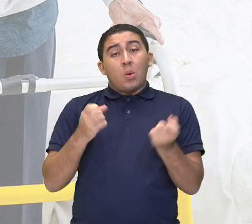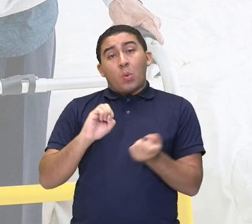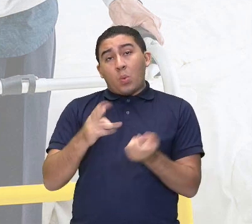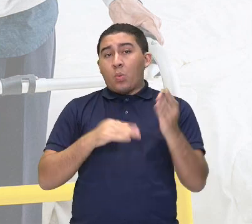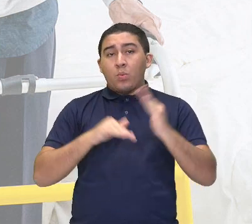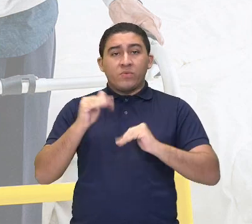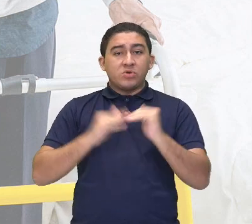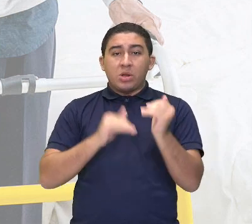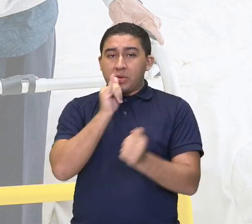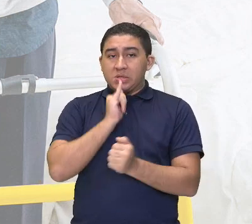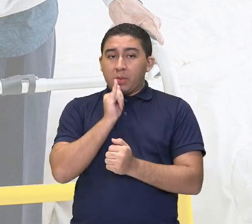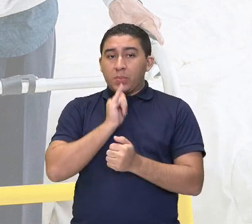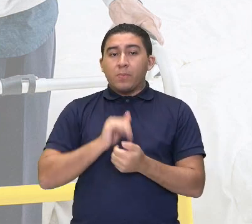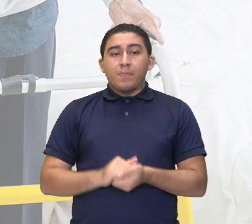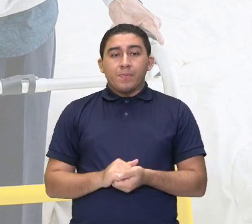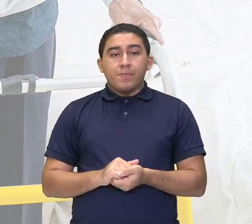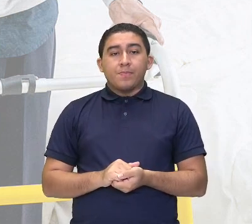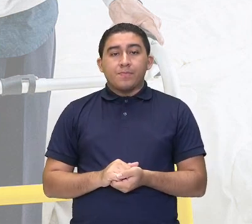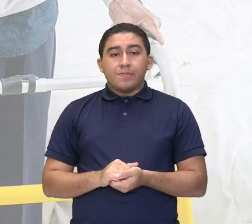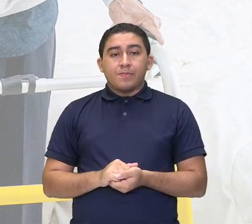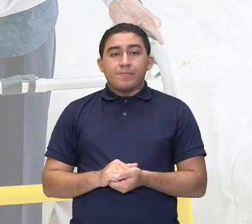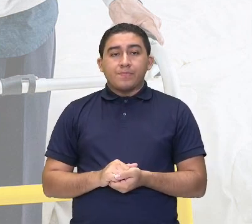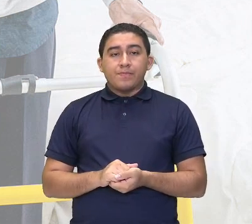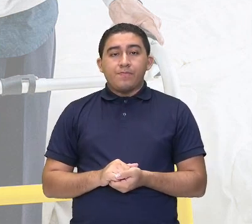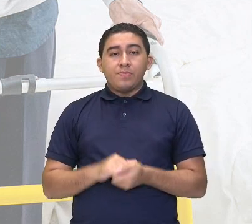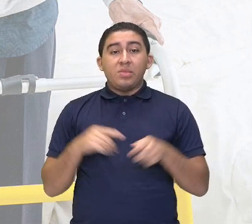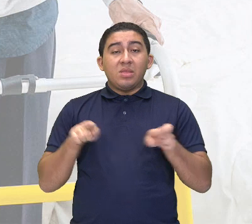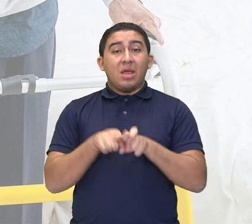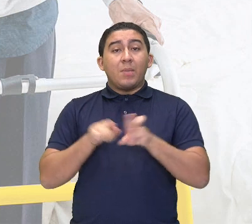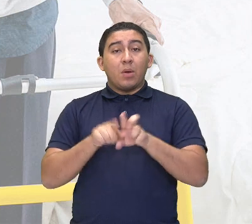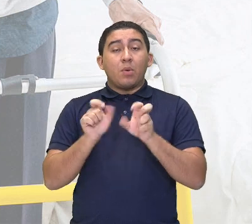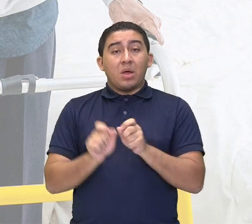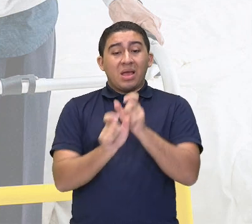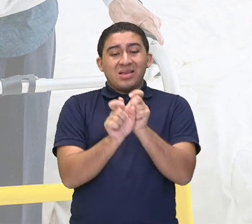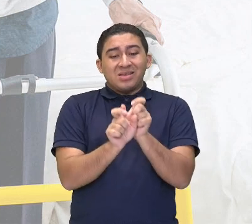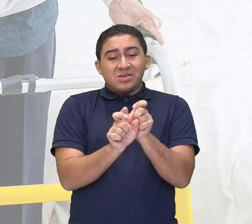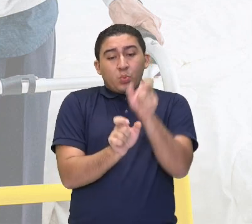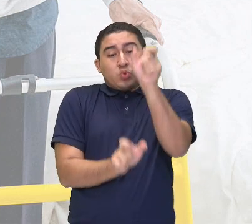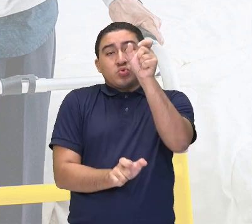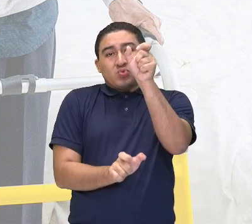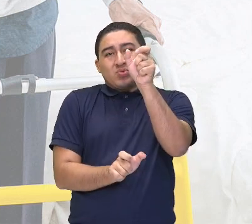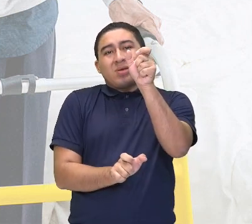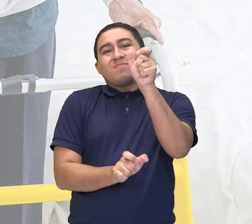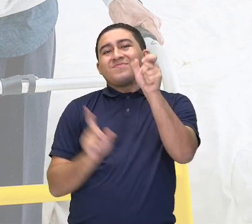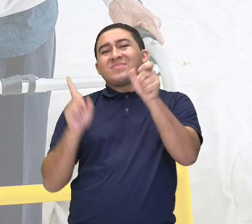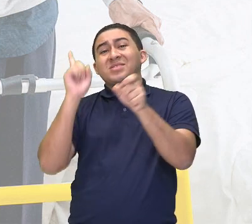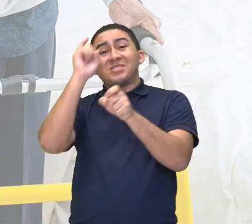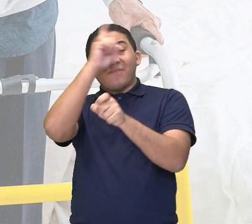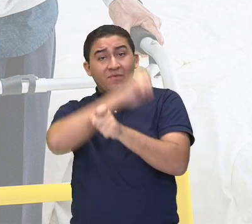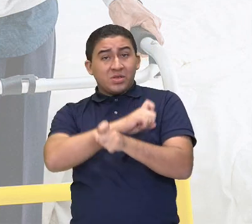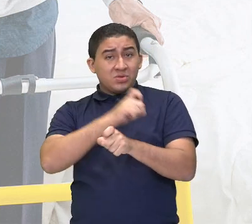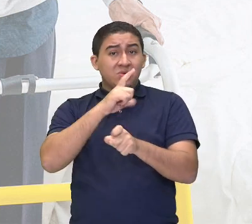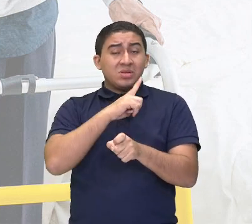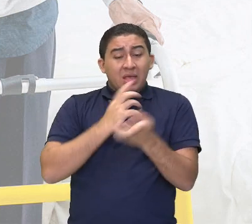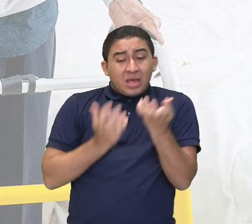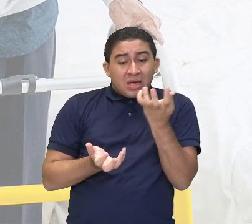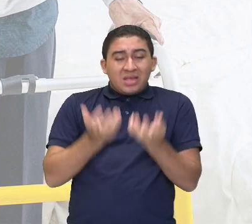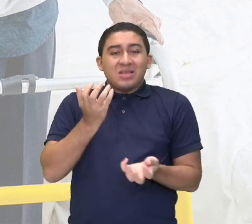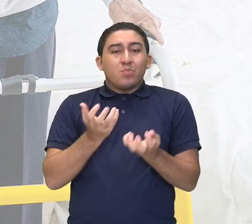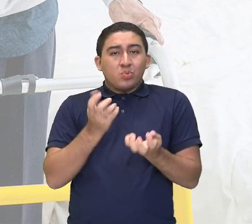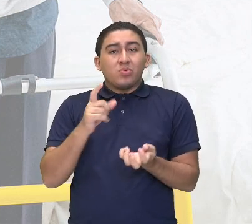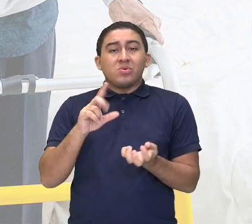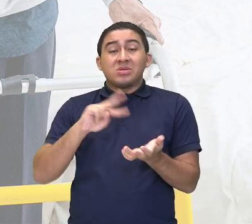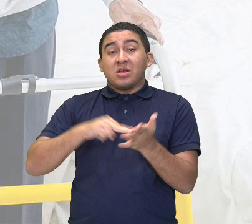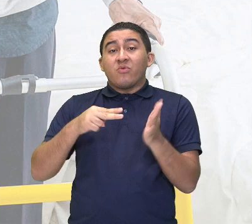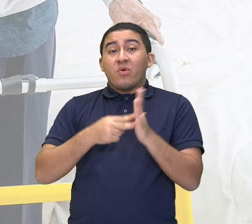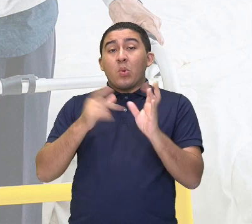exemplo. E instabilidade postural, dificuldade para manter o equilíbrio, aumentando o risco de quedas, né? O que é